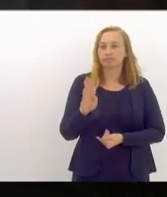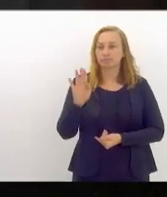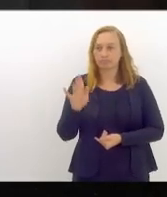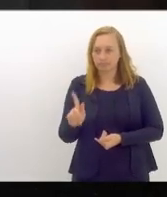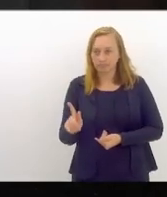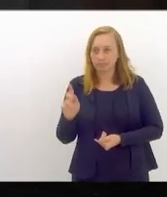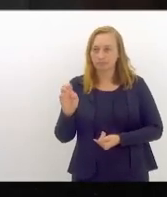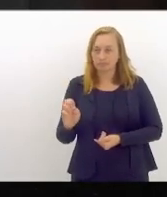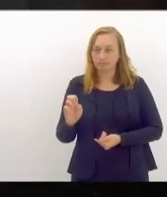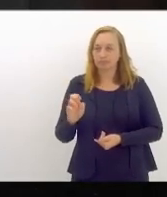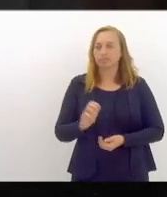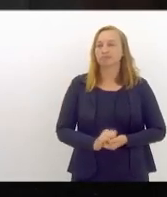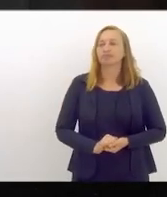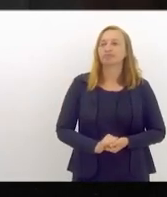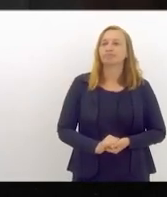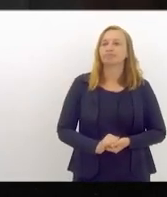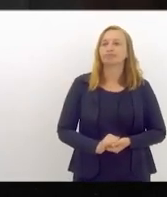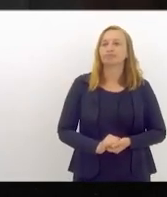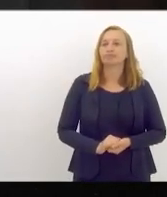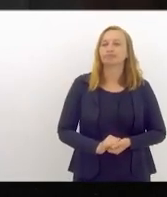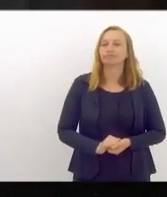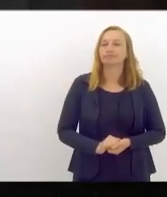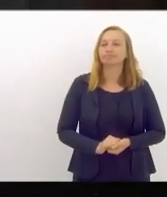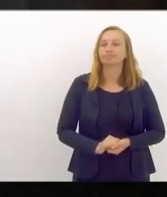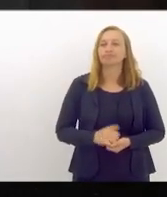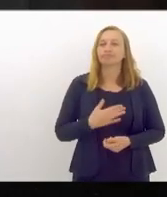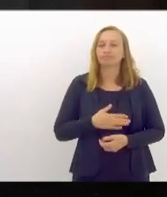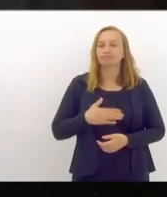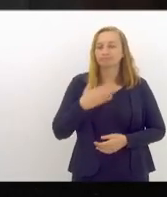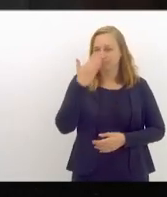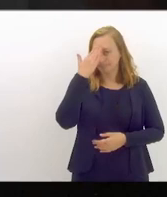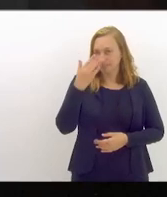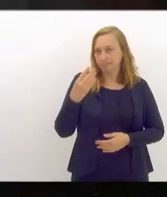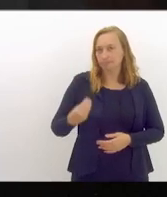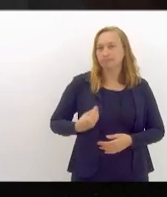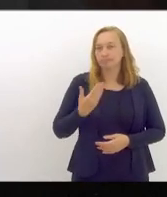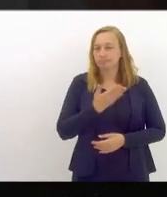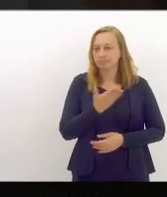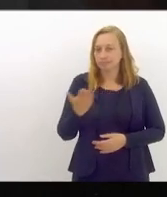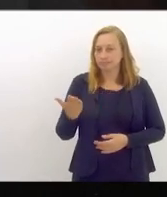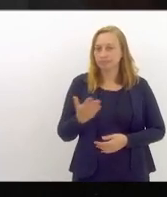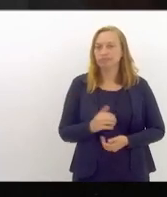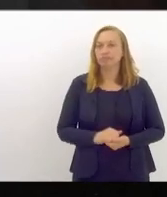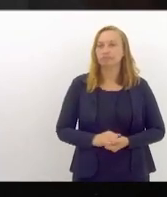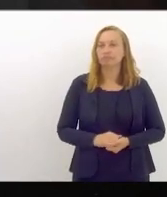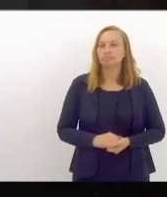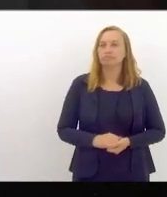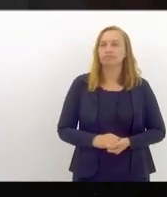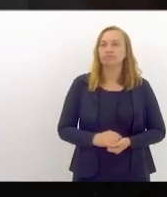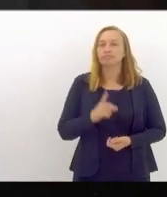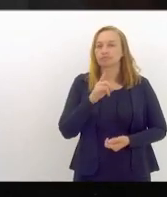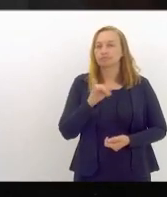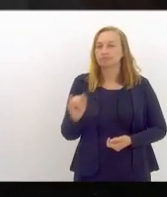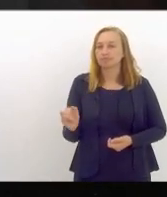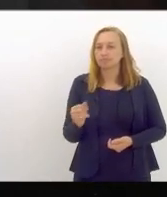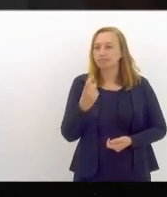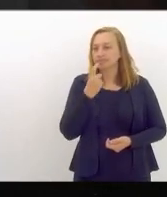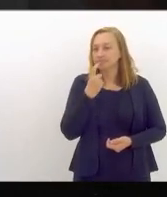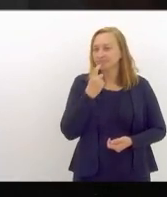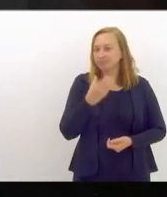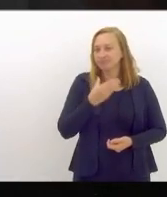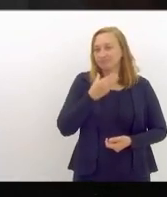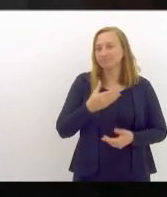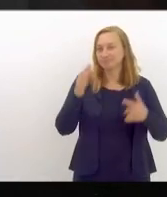eles e assim né gostaria de agradecer a presença de todos num dia tão próximo ao Natal